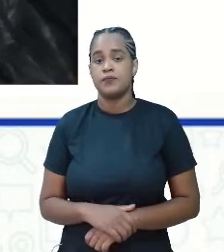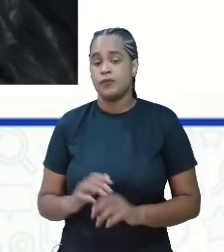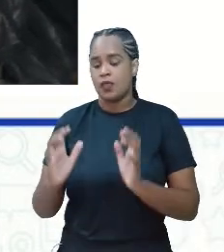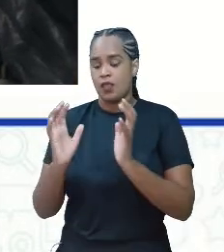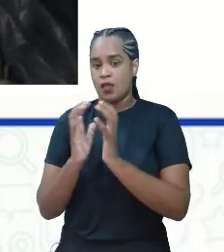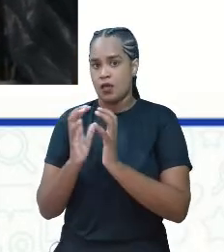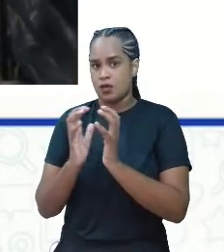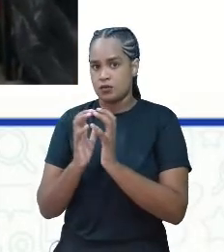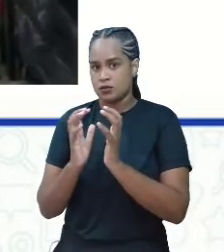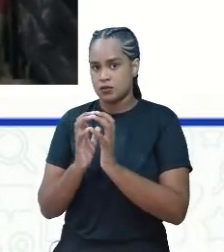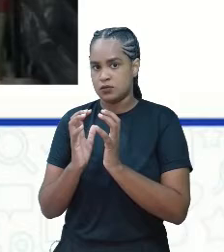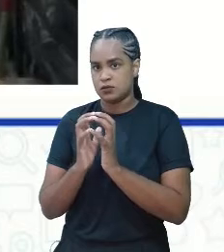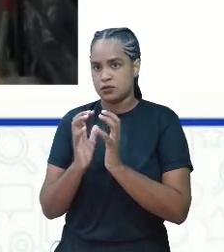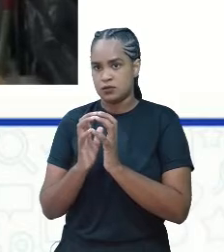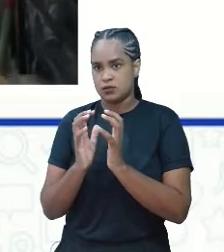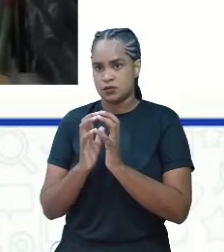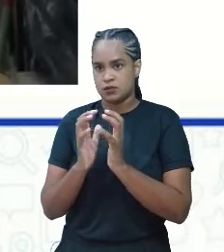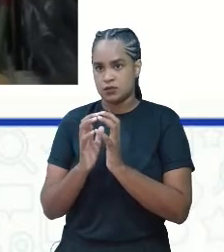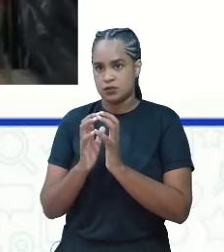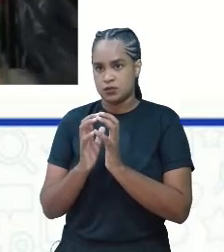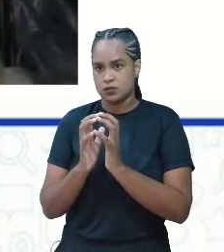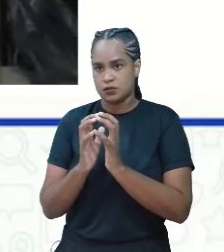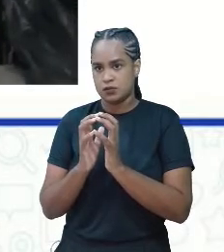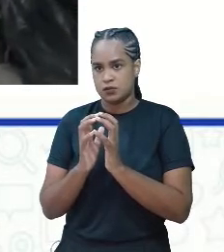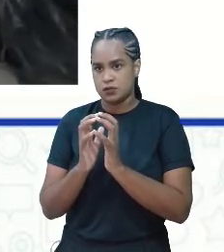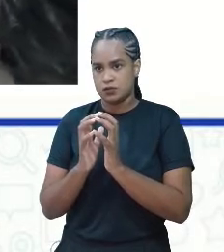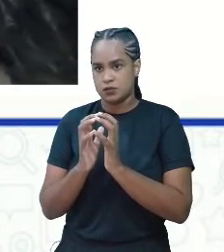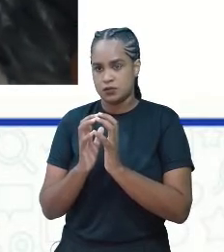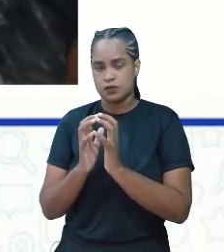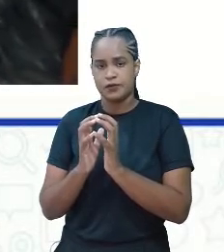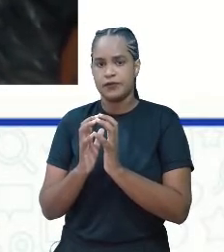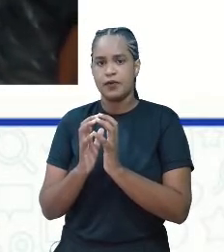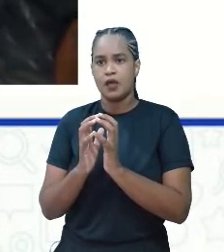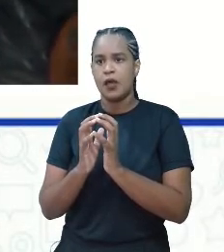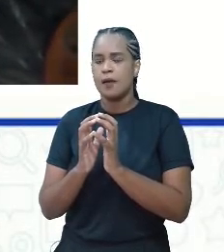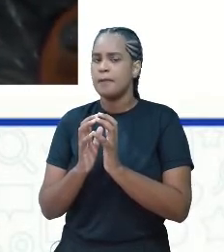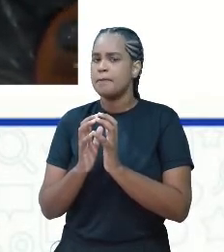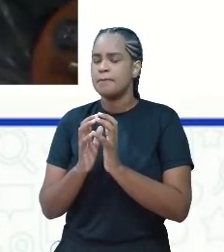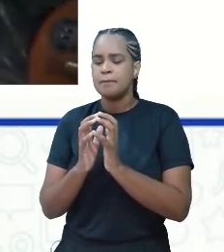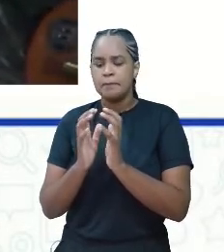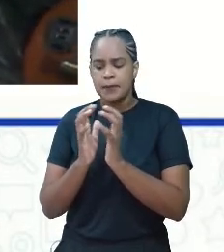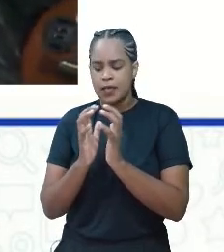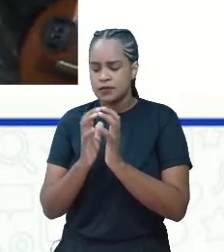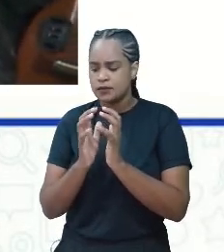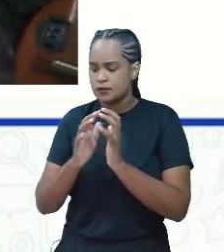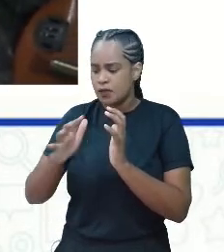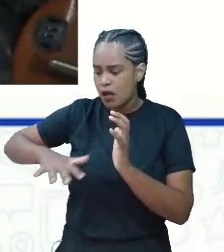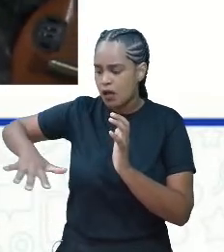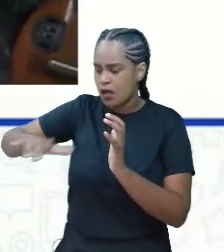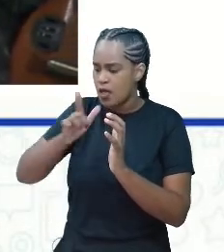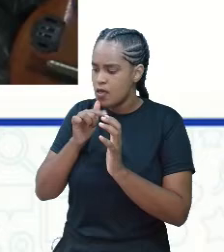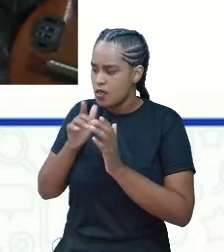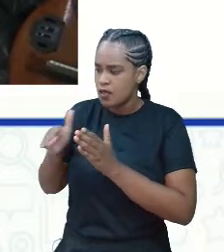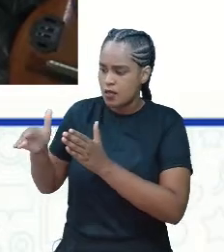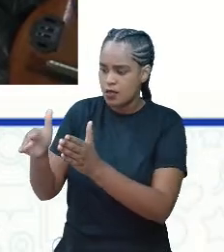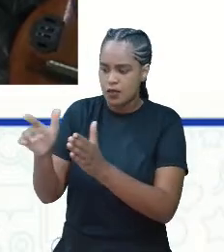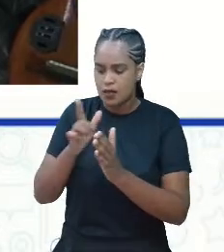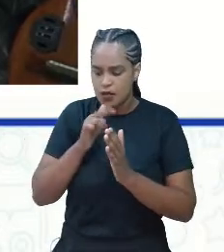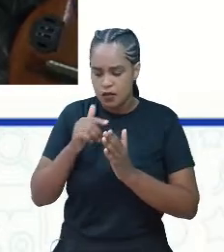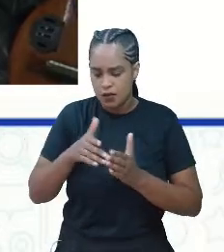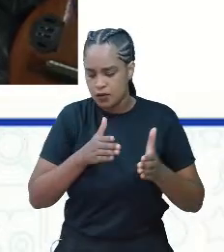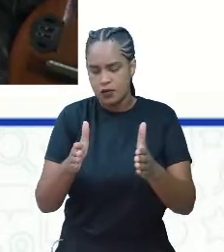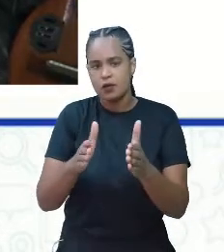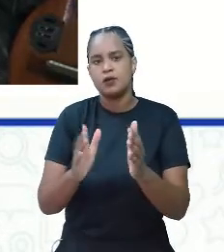Recife vive dentro da água, né? Recife é dentro da água, dentro dos rios. Né? E